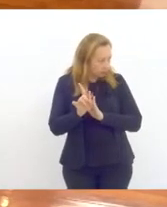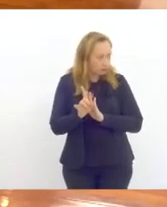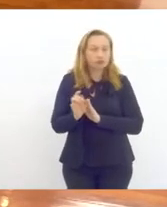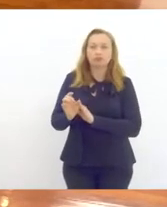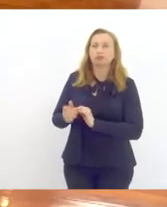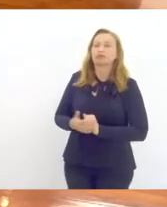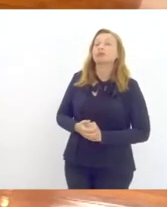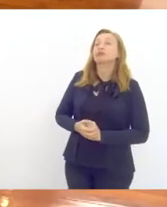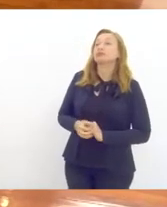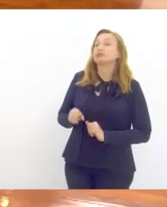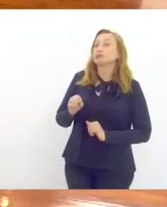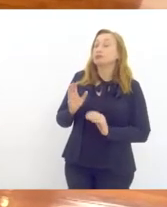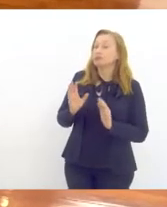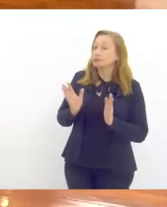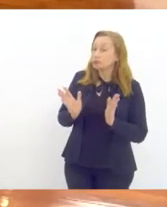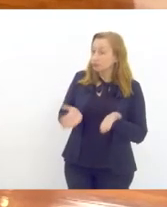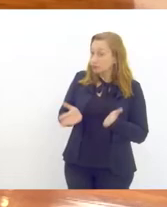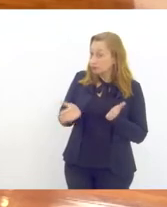Se nós hoje